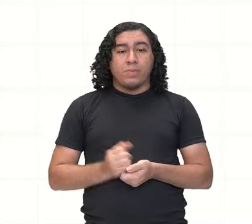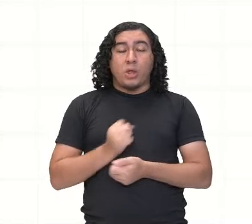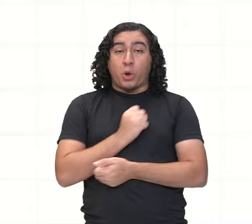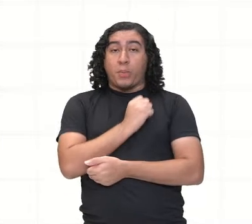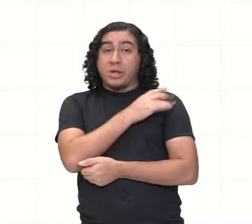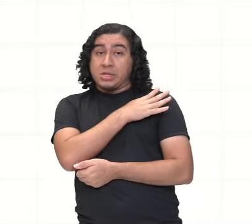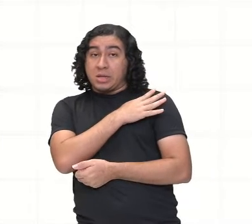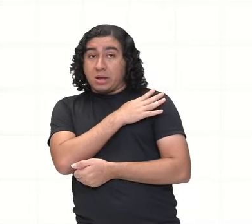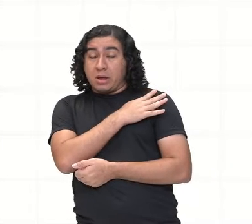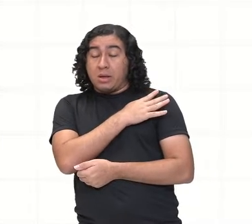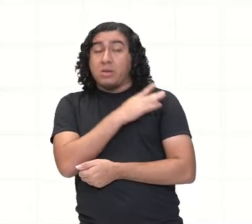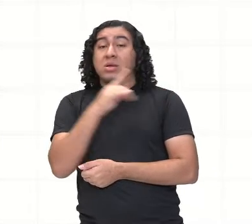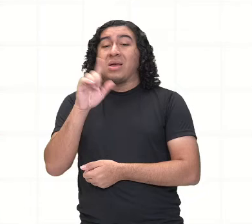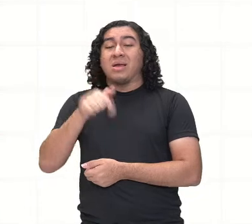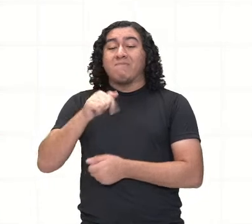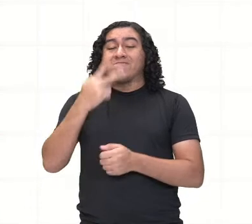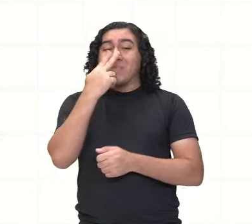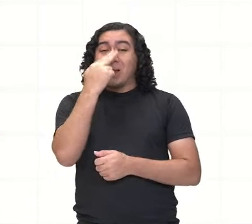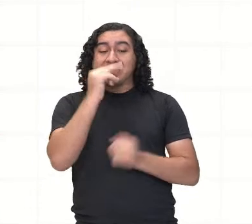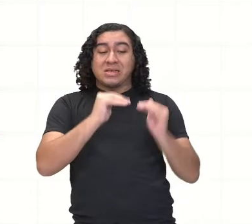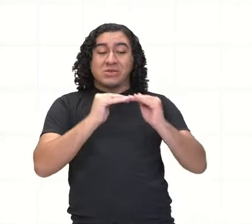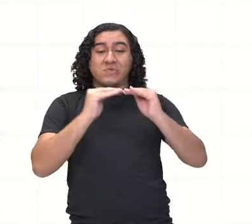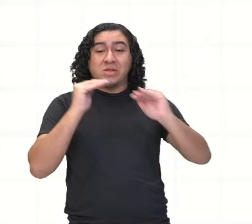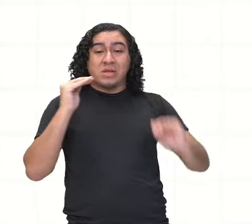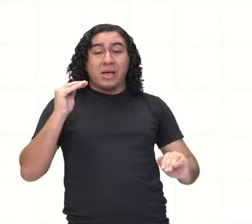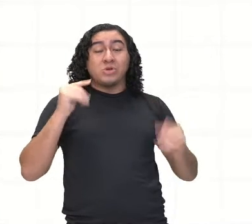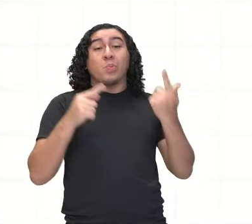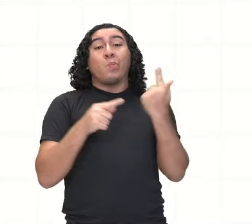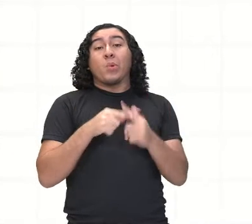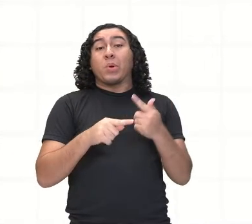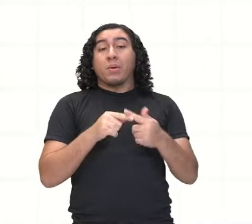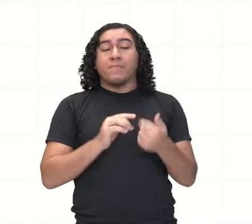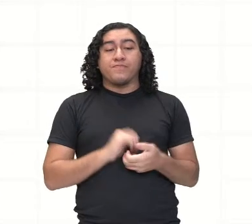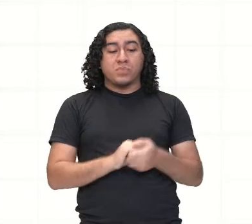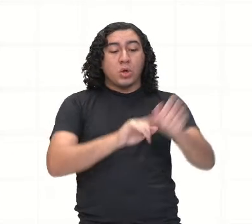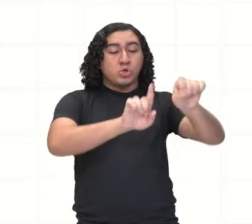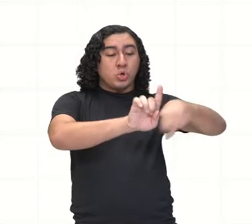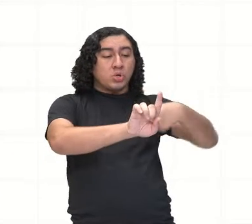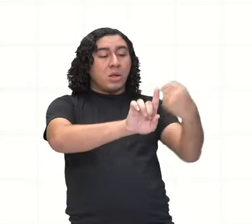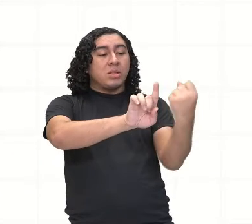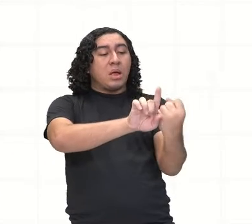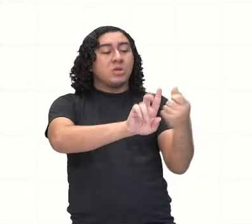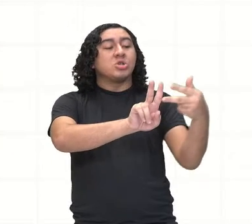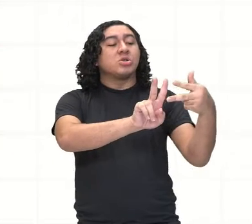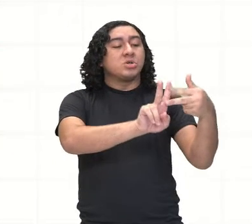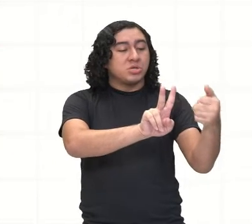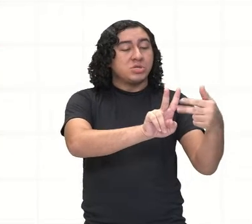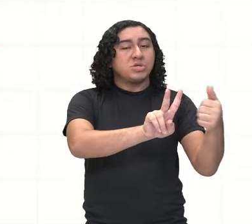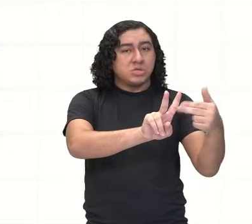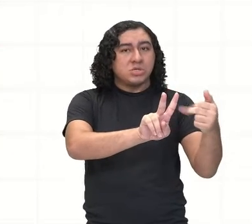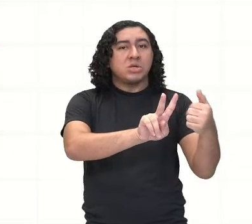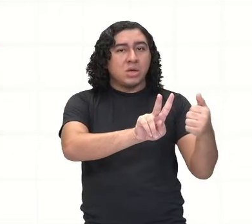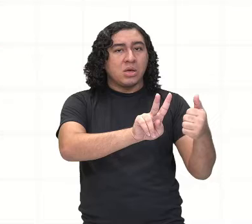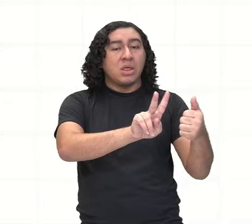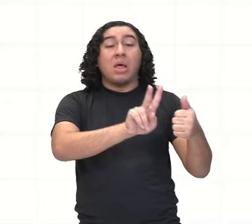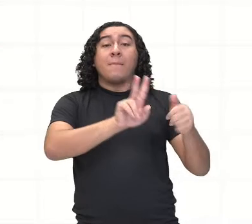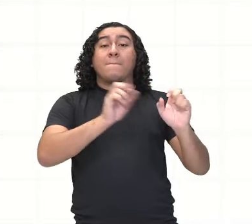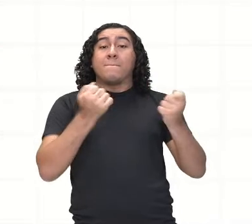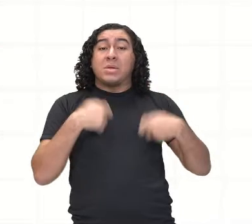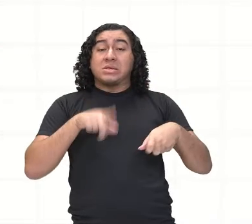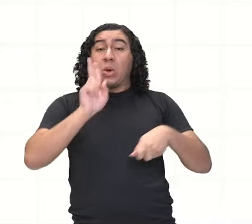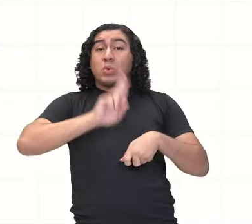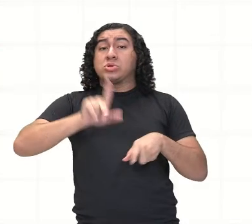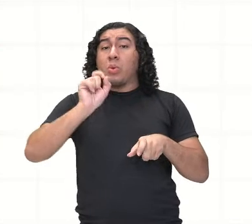eles estavam em certa desvantagem. Por quê? As sociedades indígenas frequentemente dependiam de tecnologias